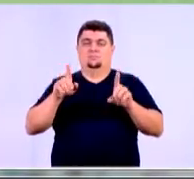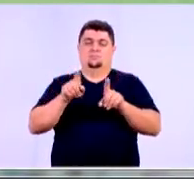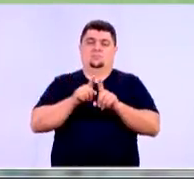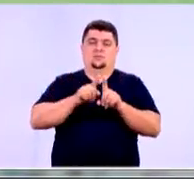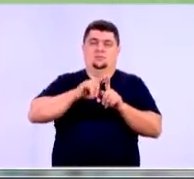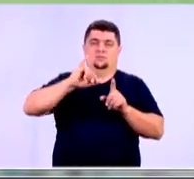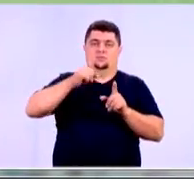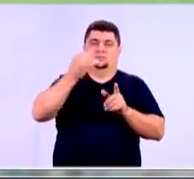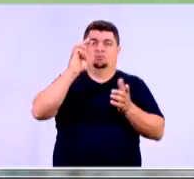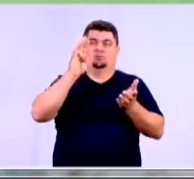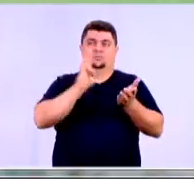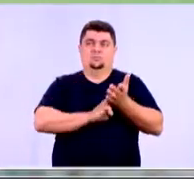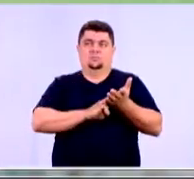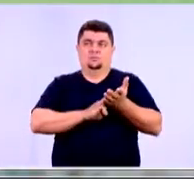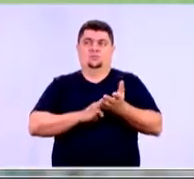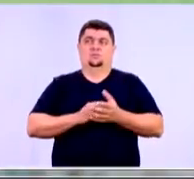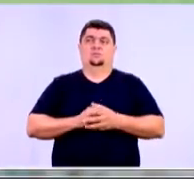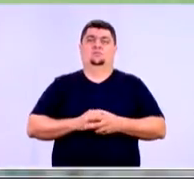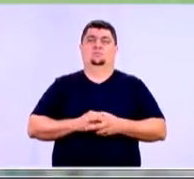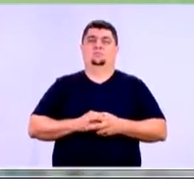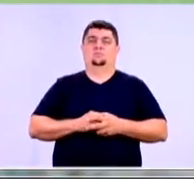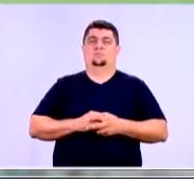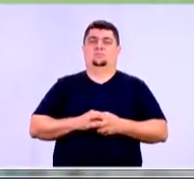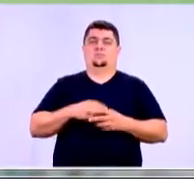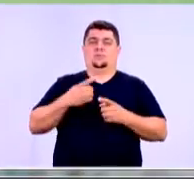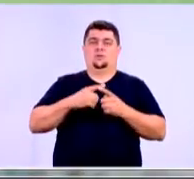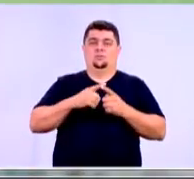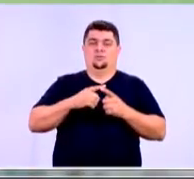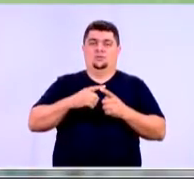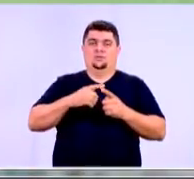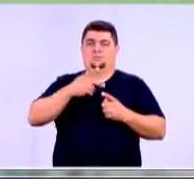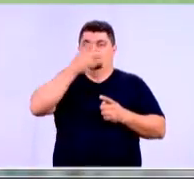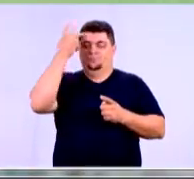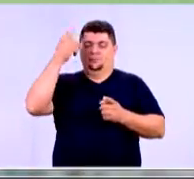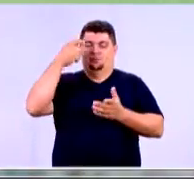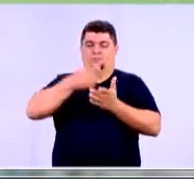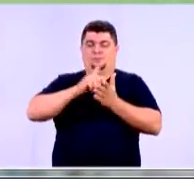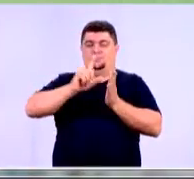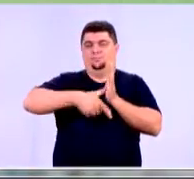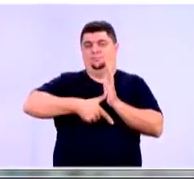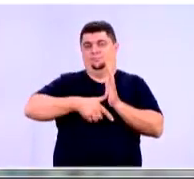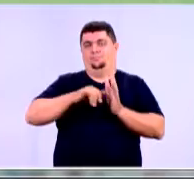juros e multas fornecedores, porque ele não está recebendo em dia.